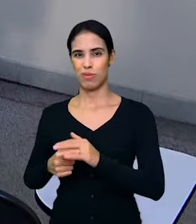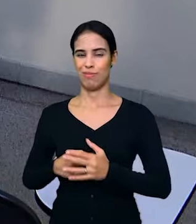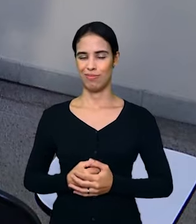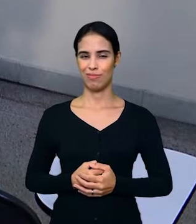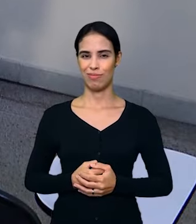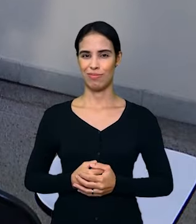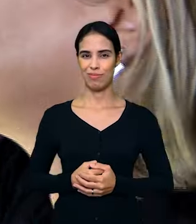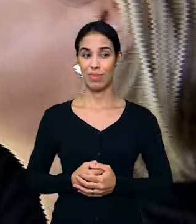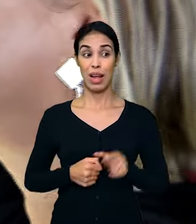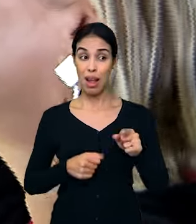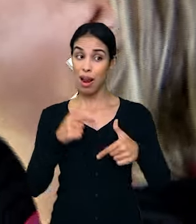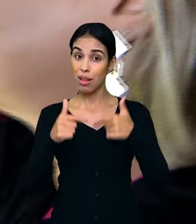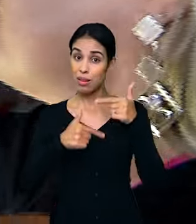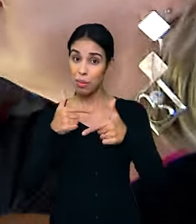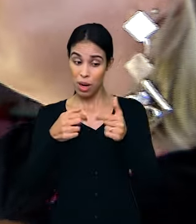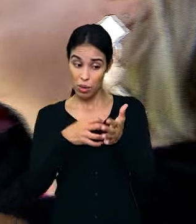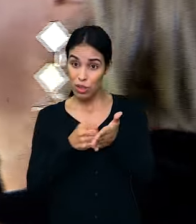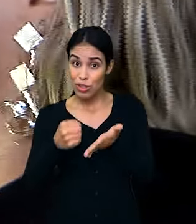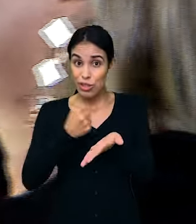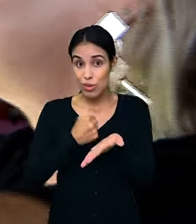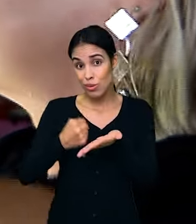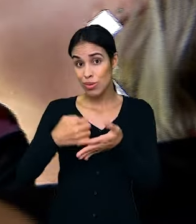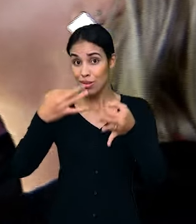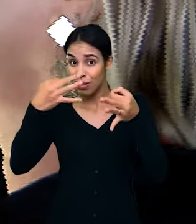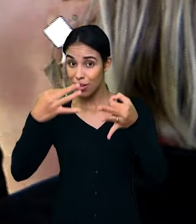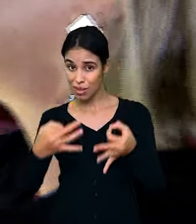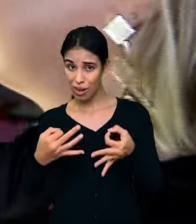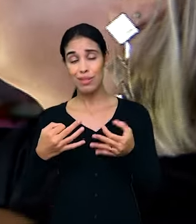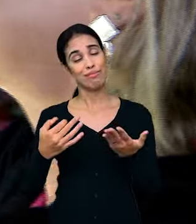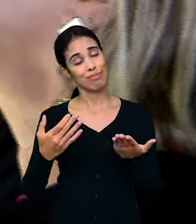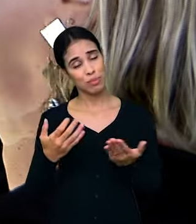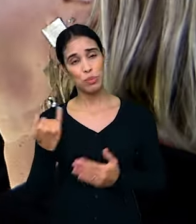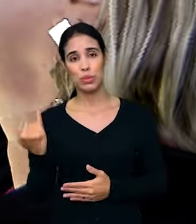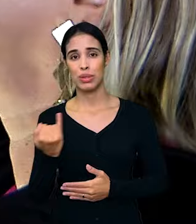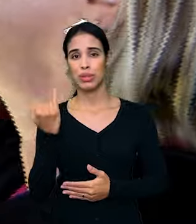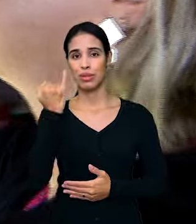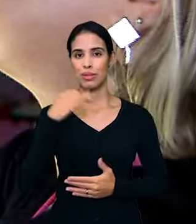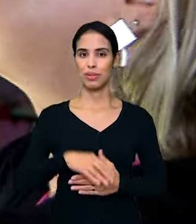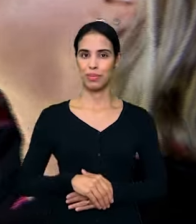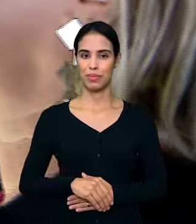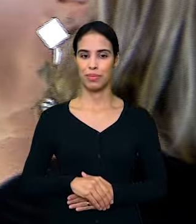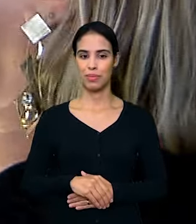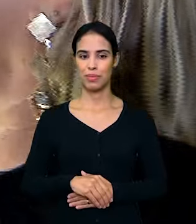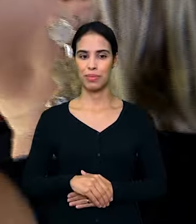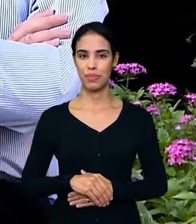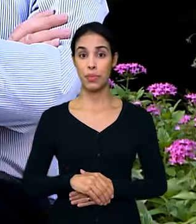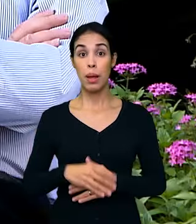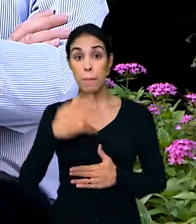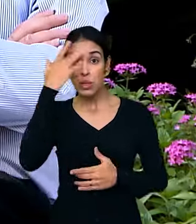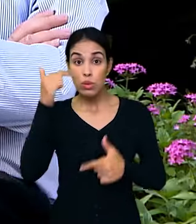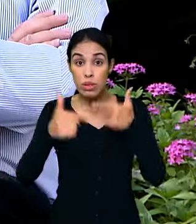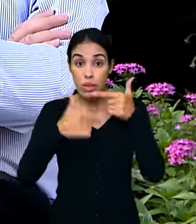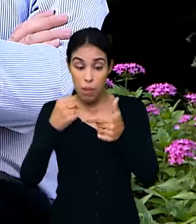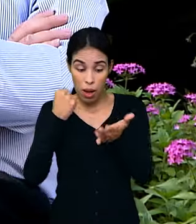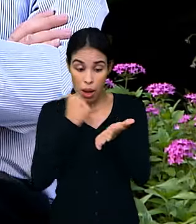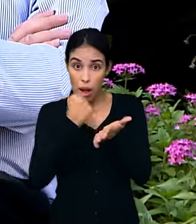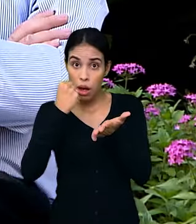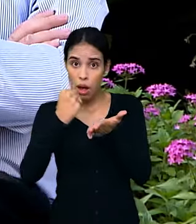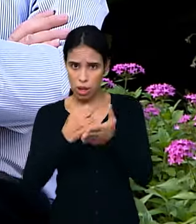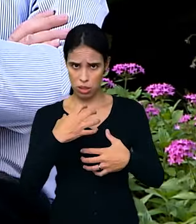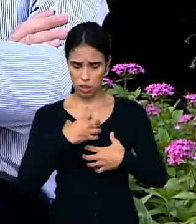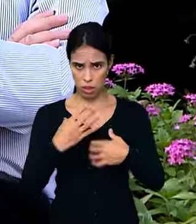sua intervenção no processo de trabalho é uma intervenção muito importante. Quem trabalha com carteira assinada